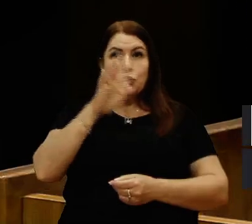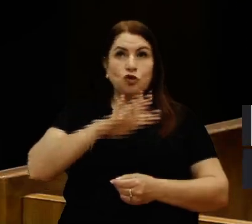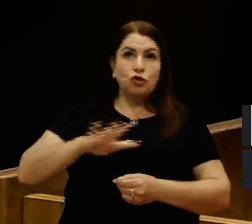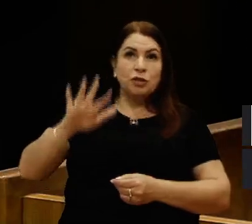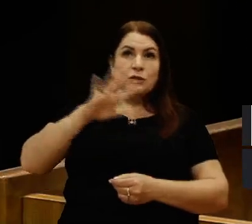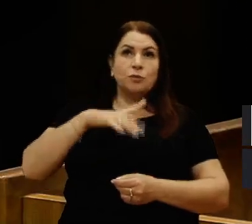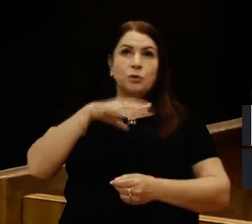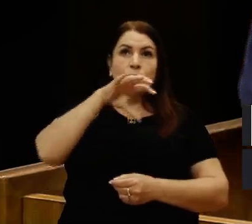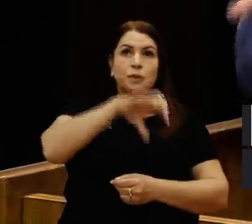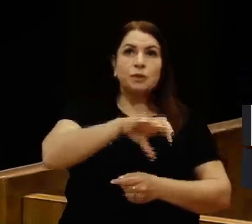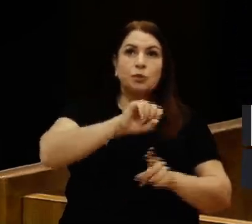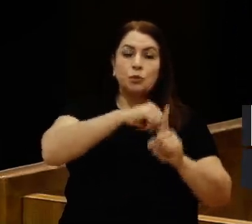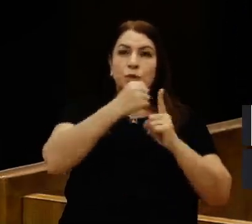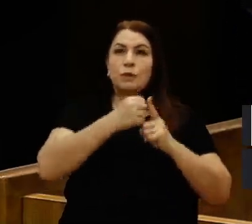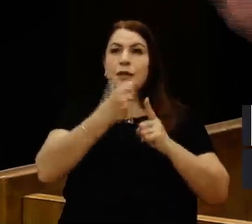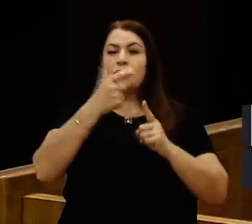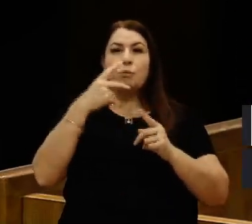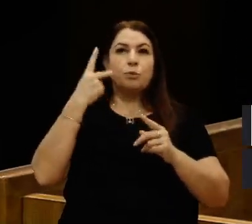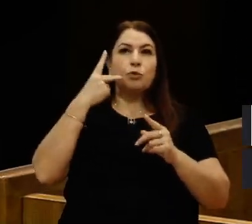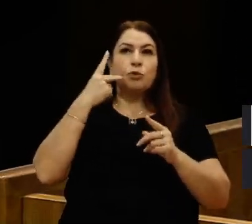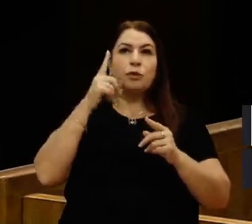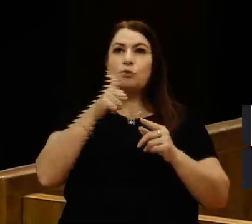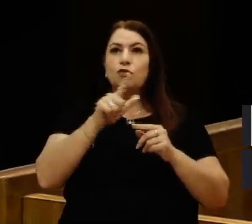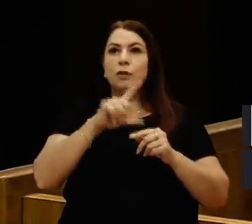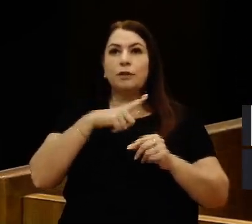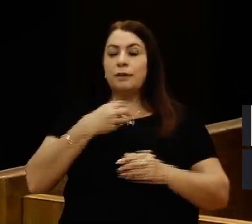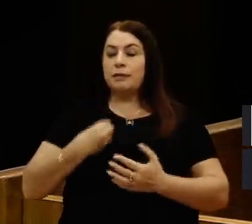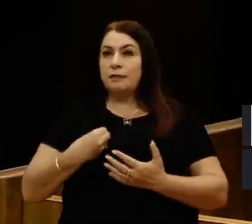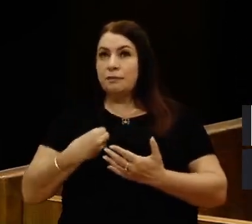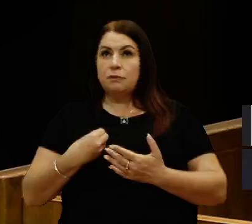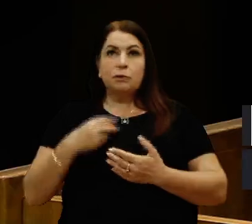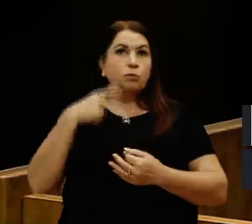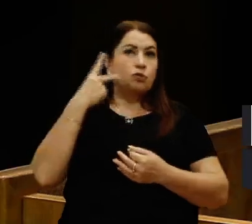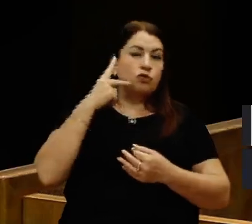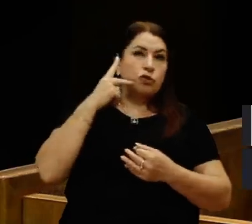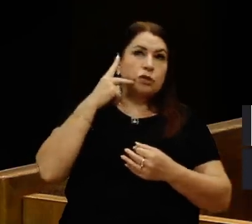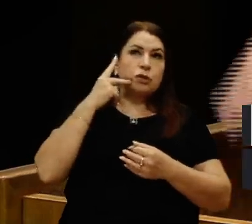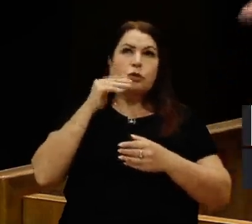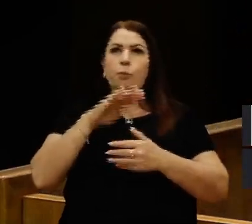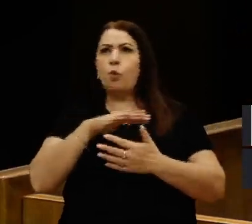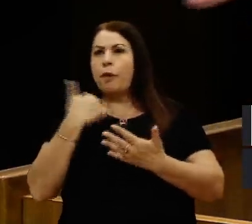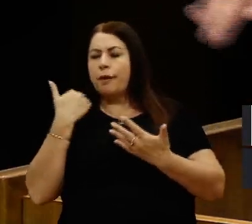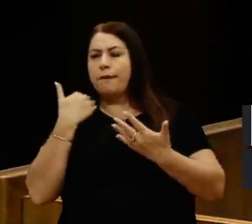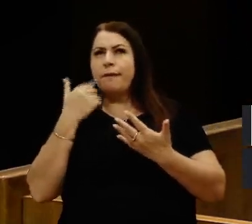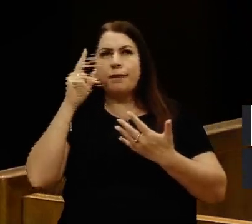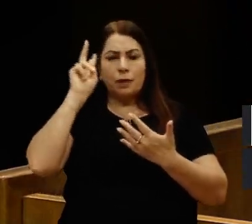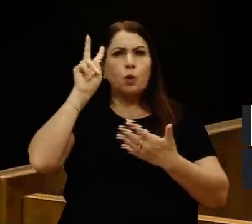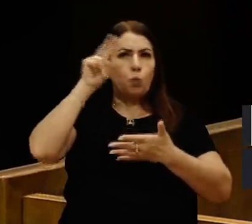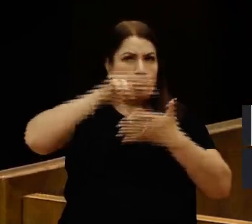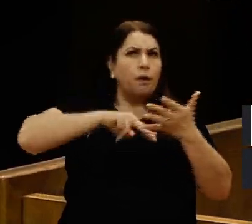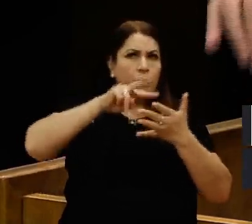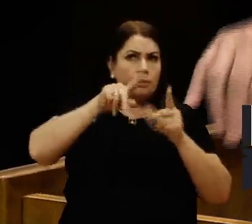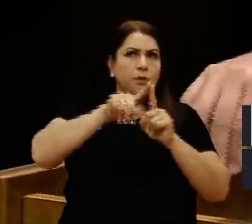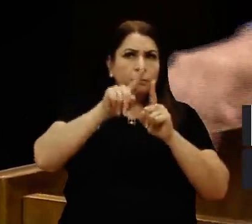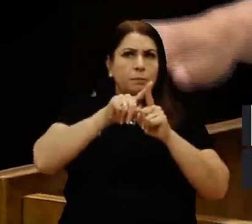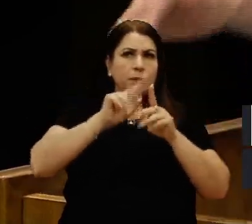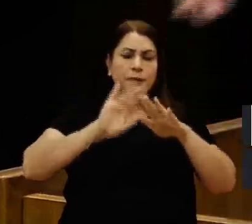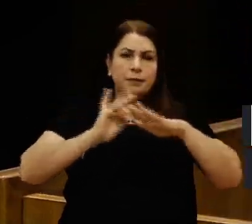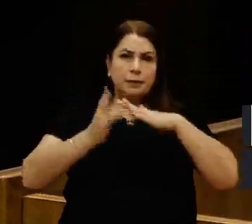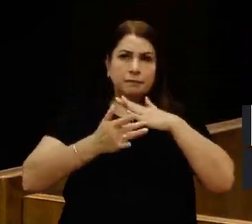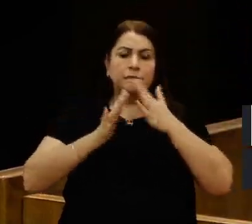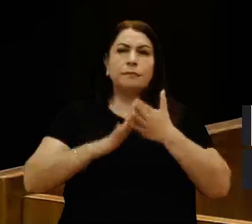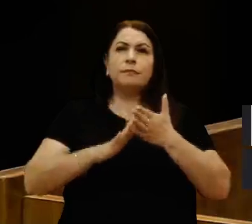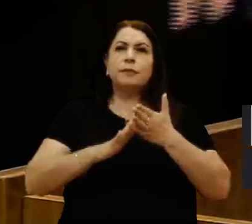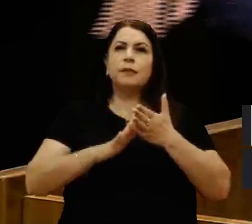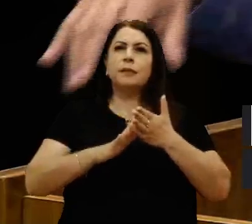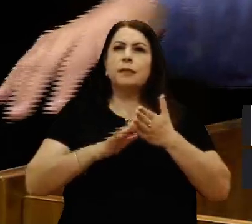tem um setor da sociedade que acha que político não tinha que existir, que político tinha que morrer, e eu leio isso, inclusive hoje nas redes sociais.